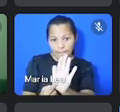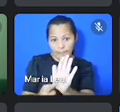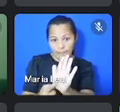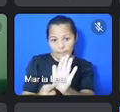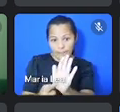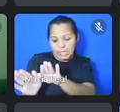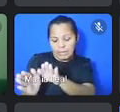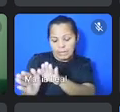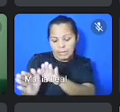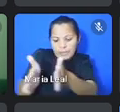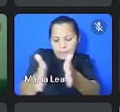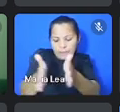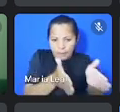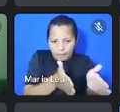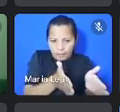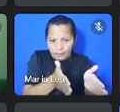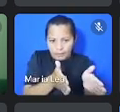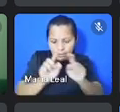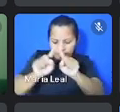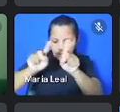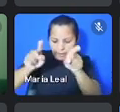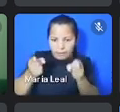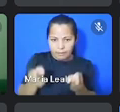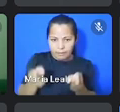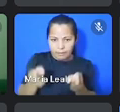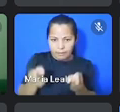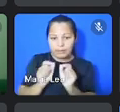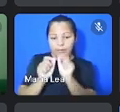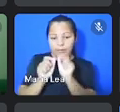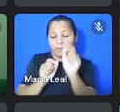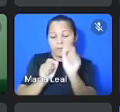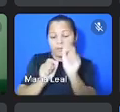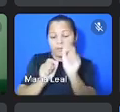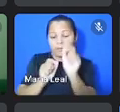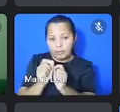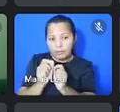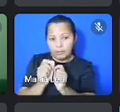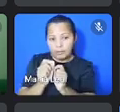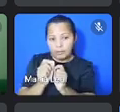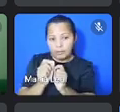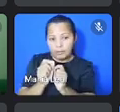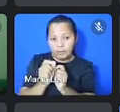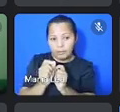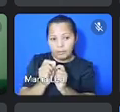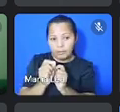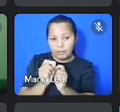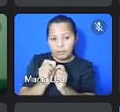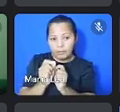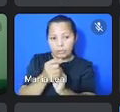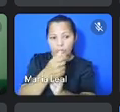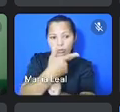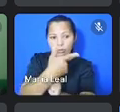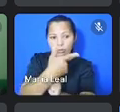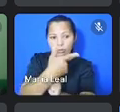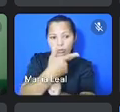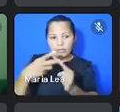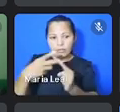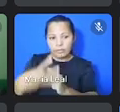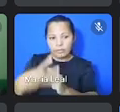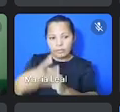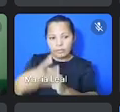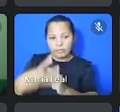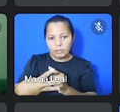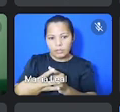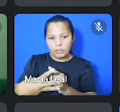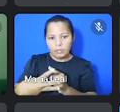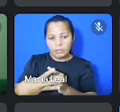ele aqui, abro o parêntese, e agora eu vou fazer 2 vezes 3 dividido por 2, o 2 cancela com 2, sobra